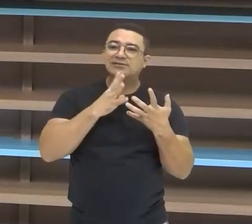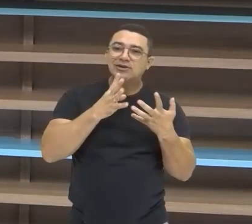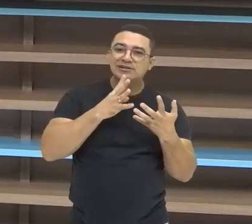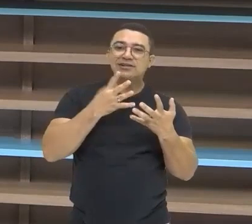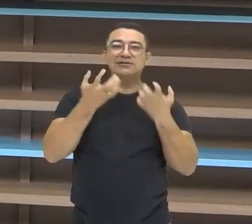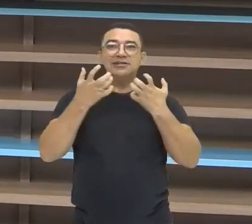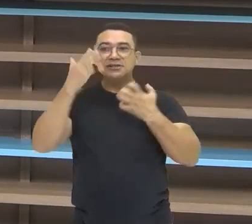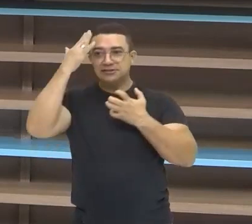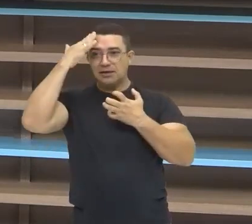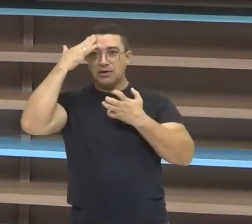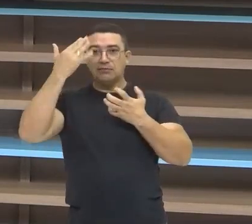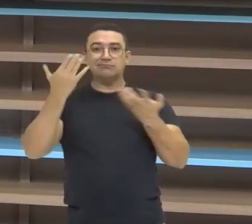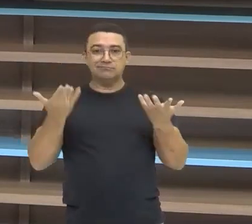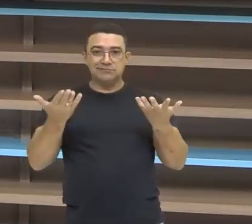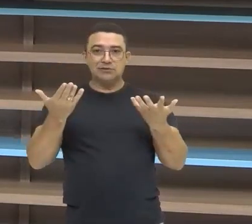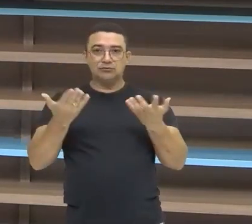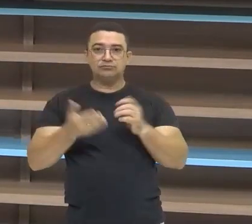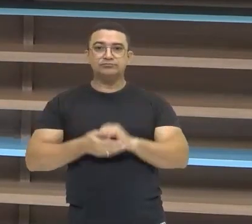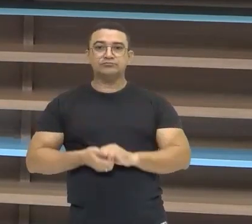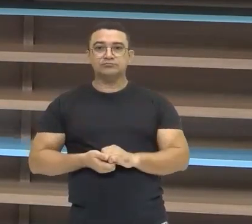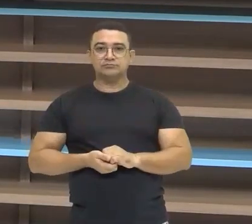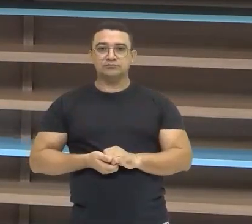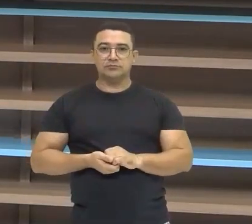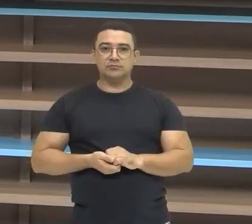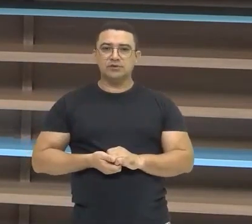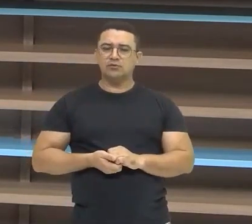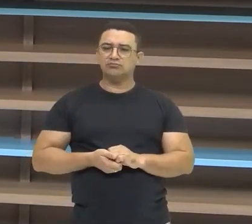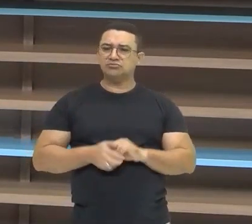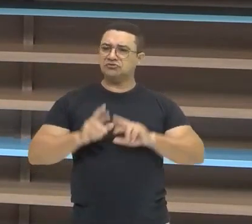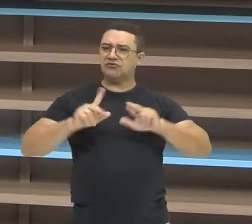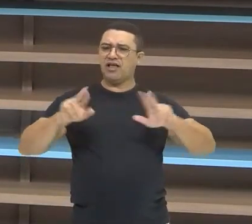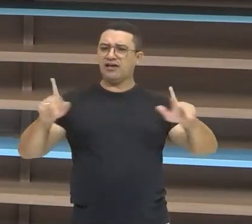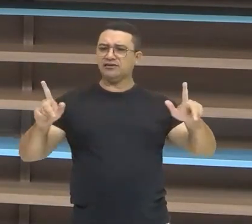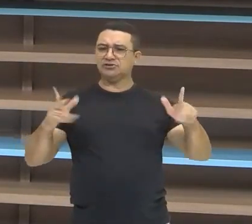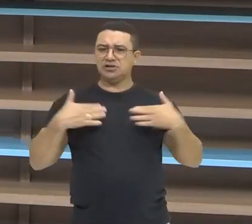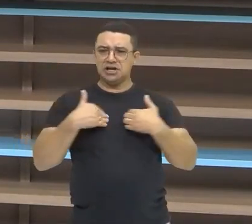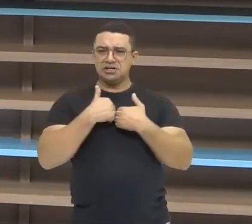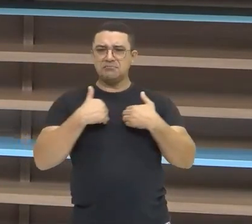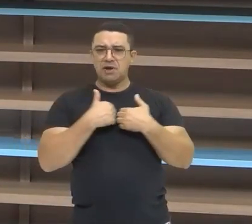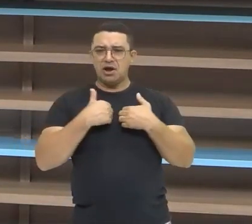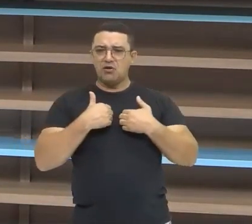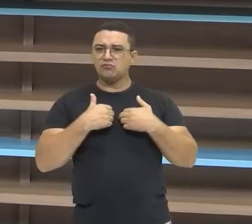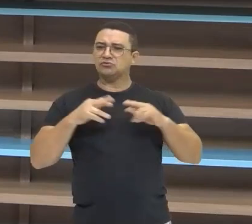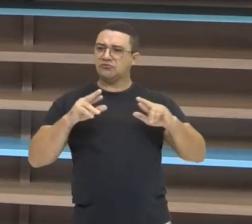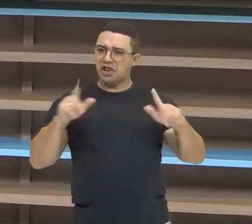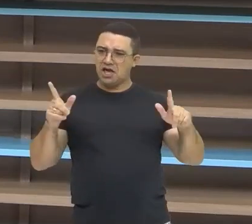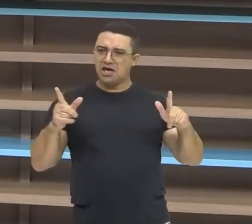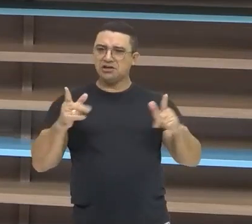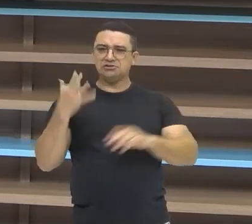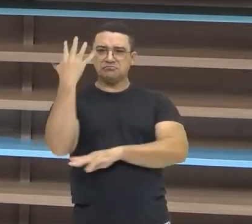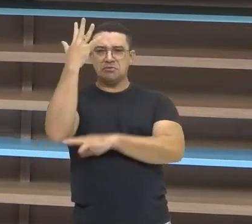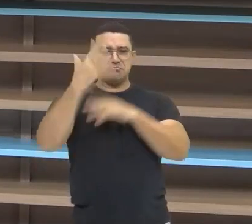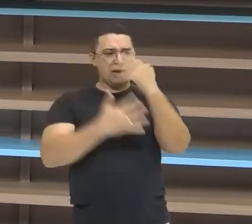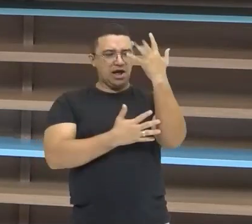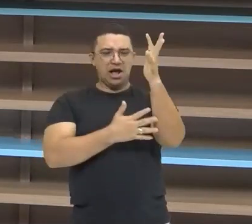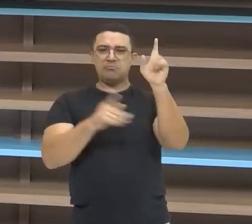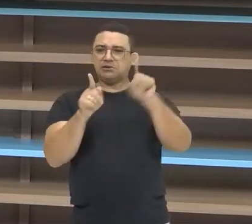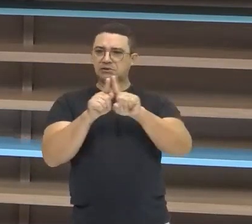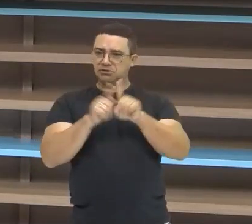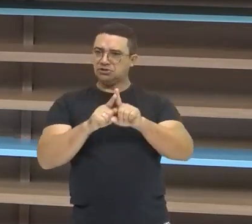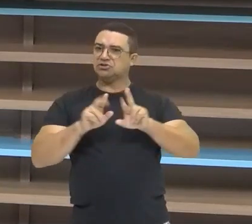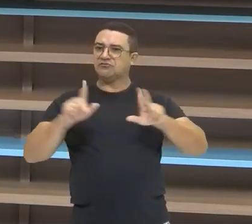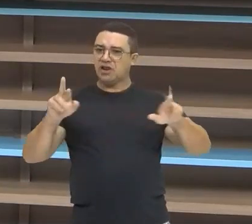conhecer. Então, por isso eles chamam curiosa fauna e flora, porque é que eles descobriram, né? A vegetação que não tinha